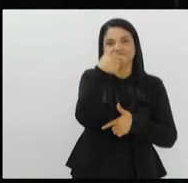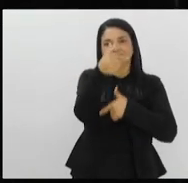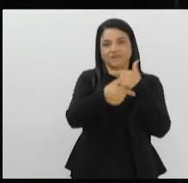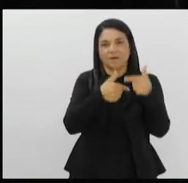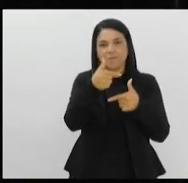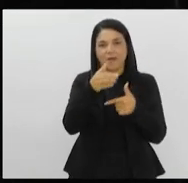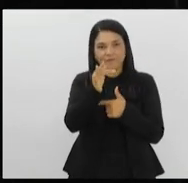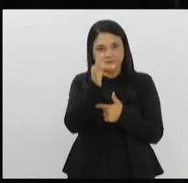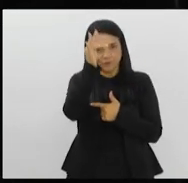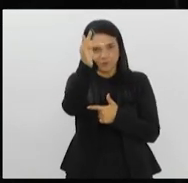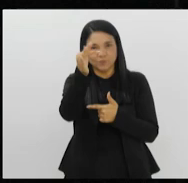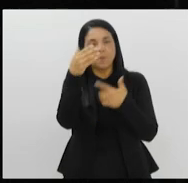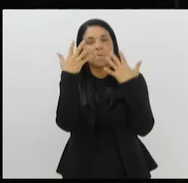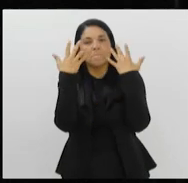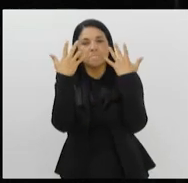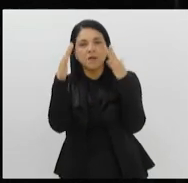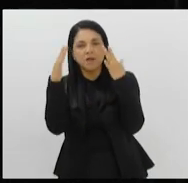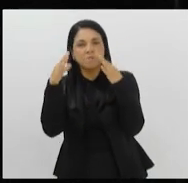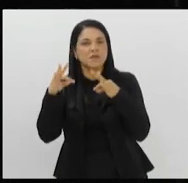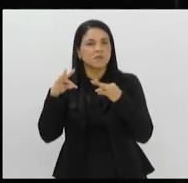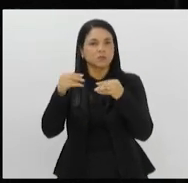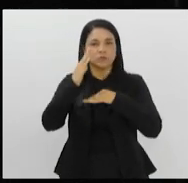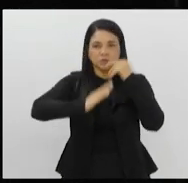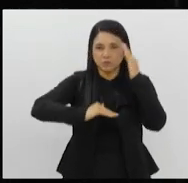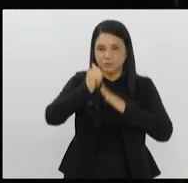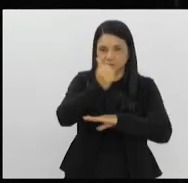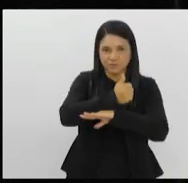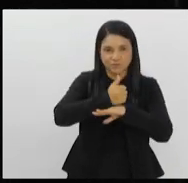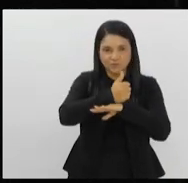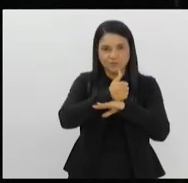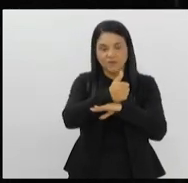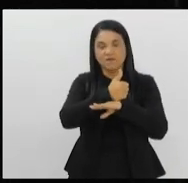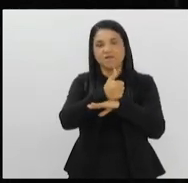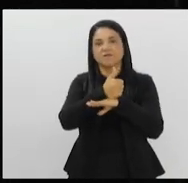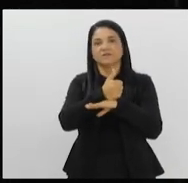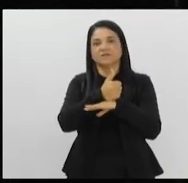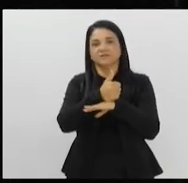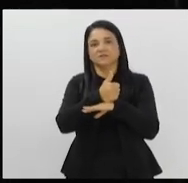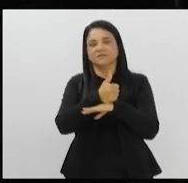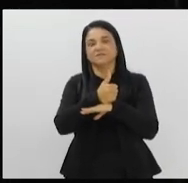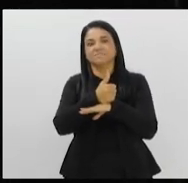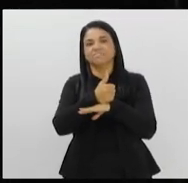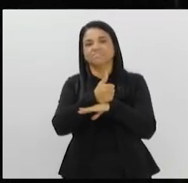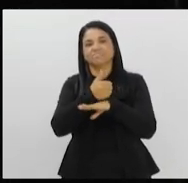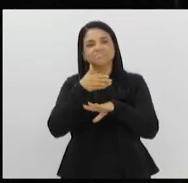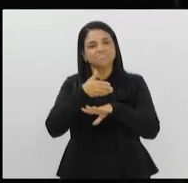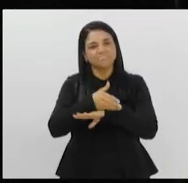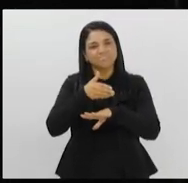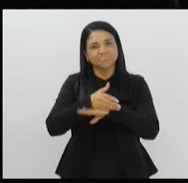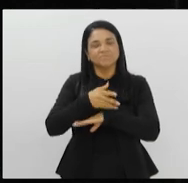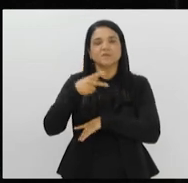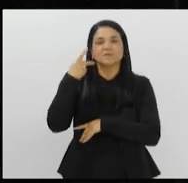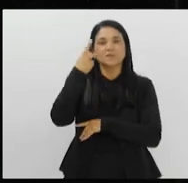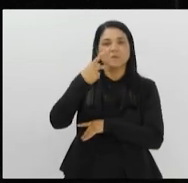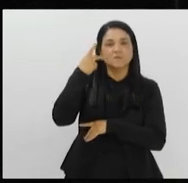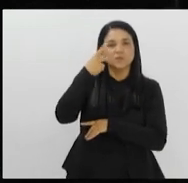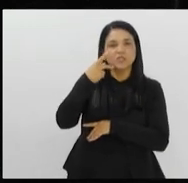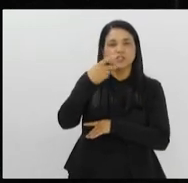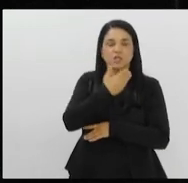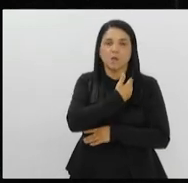parabéns a todo o conjunto, né, de profissionais que fazem parte dessa política pública